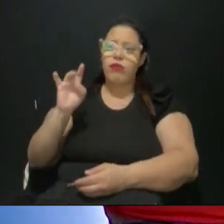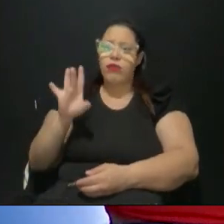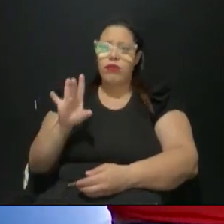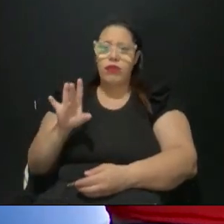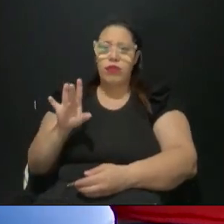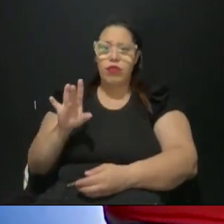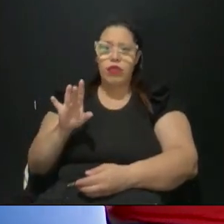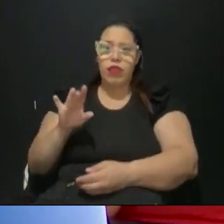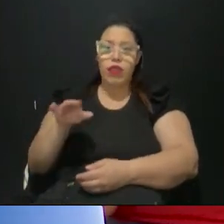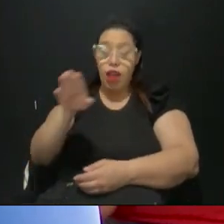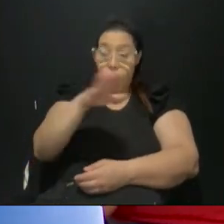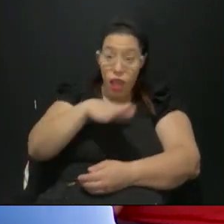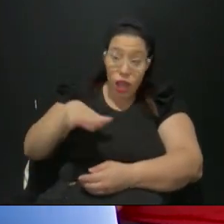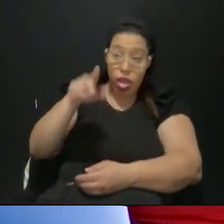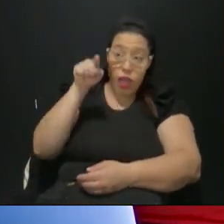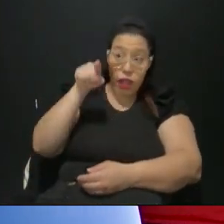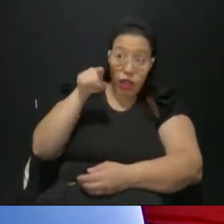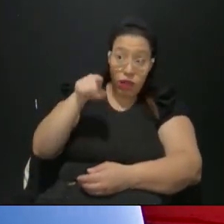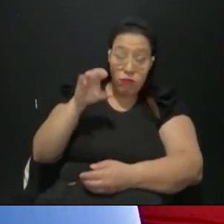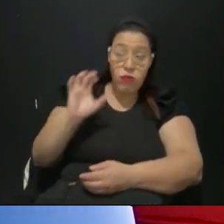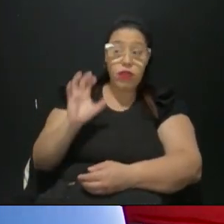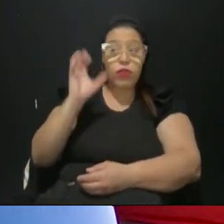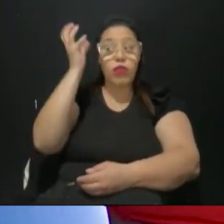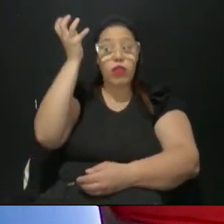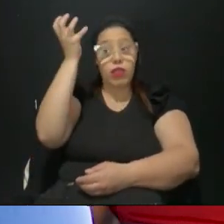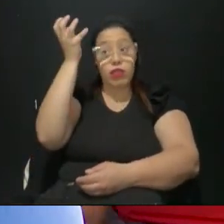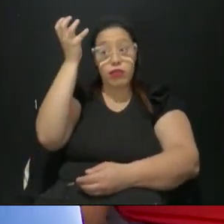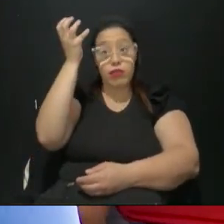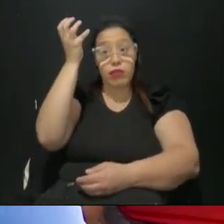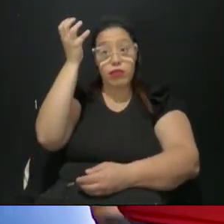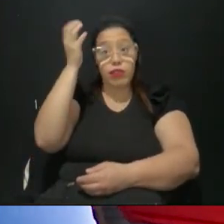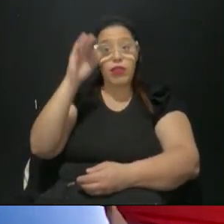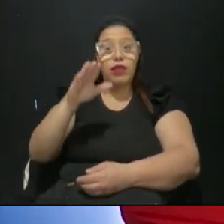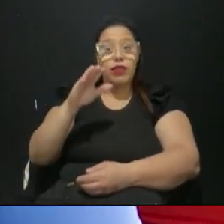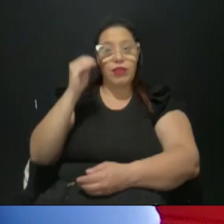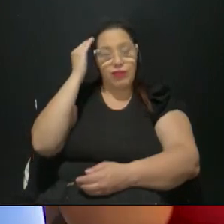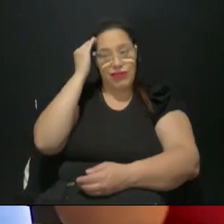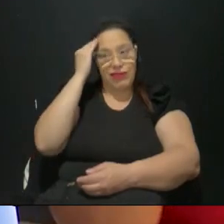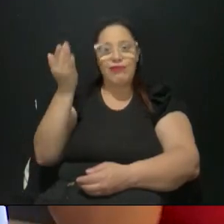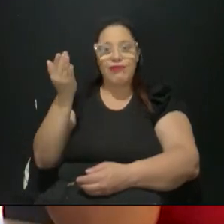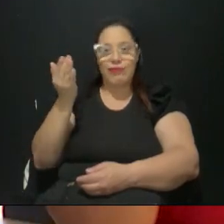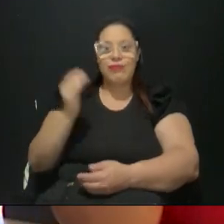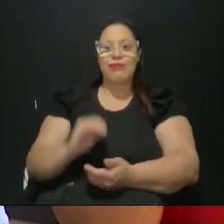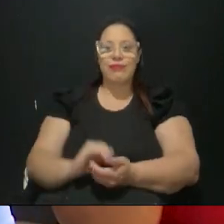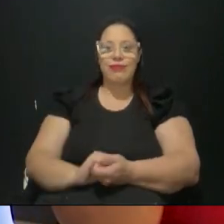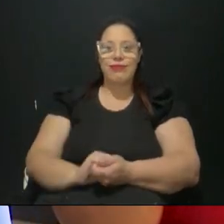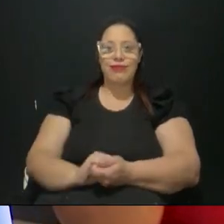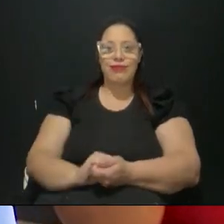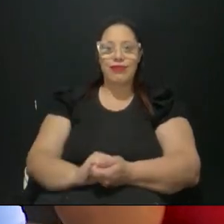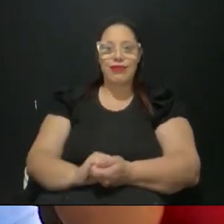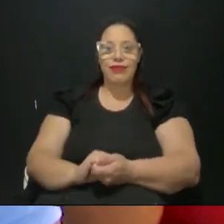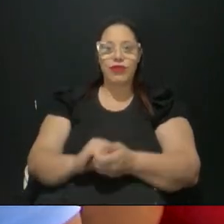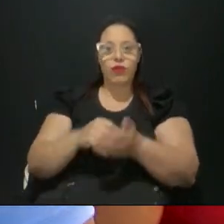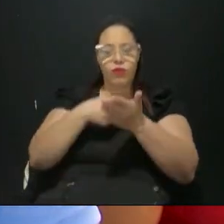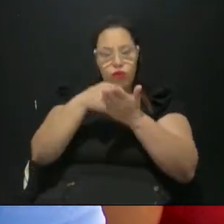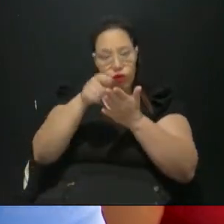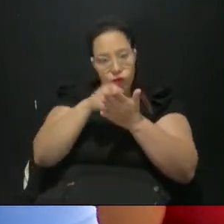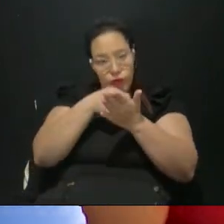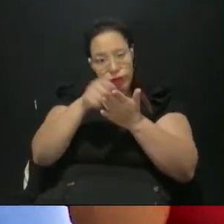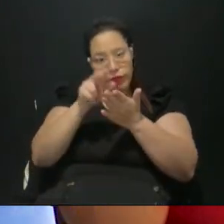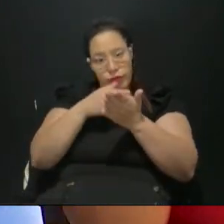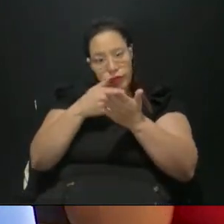o a região lá que aconteceu mas eu acho que eles ficaram feliz mesmo e a gente teve que formular